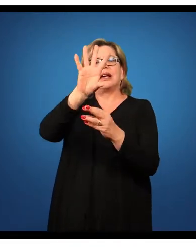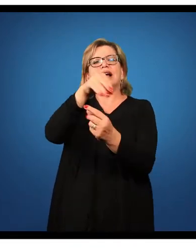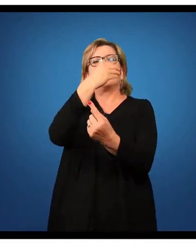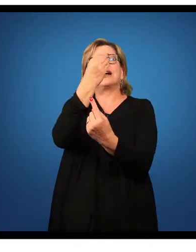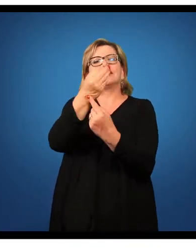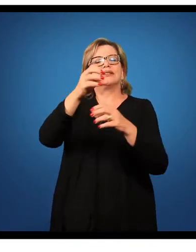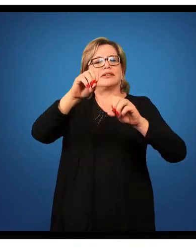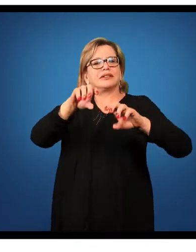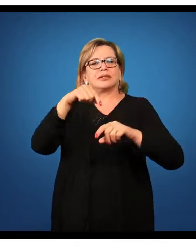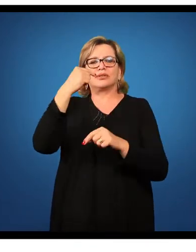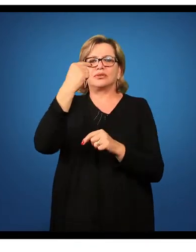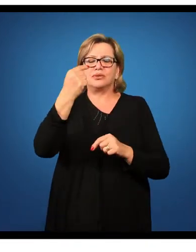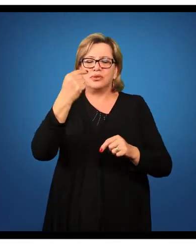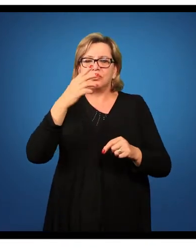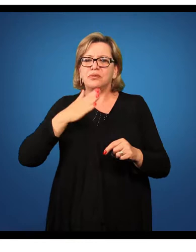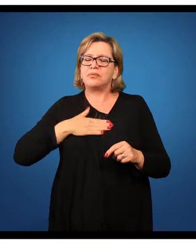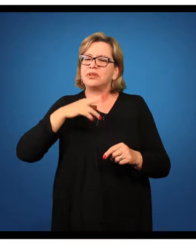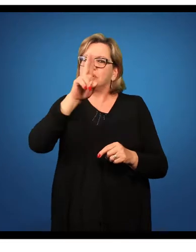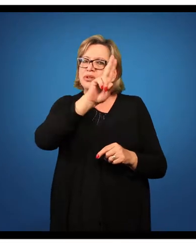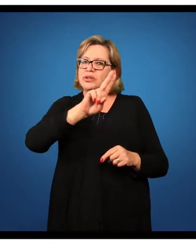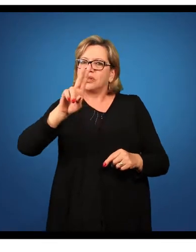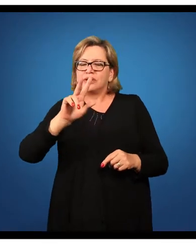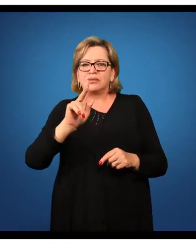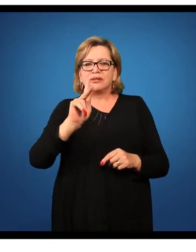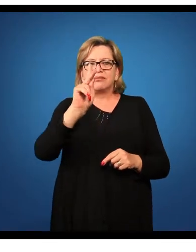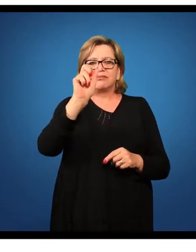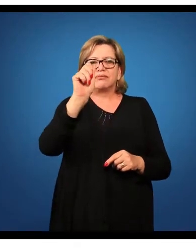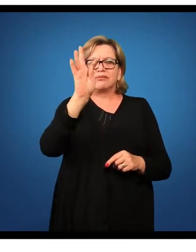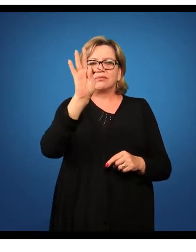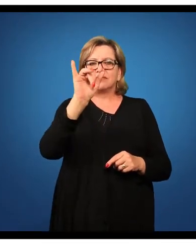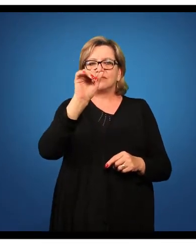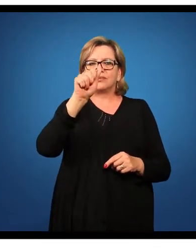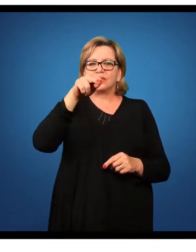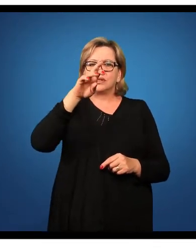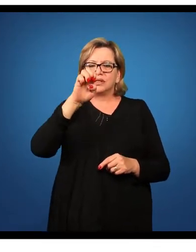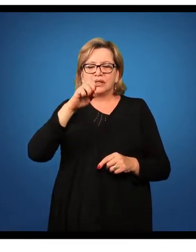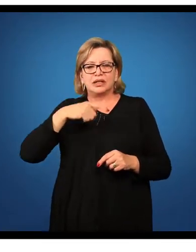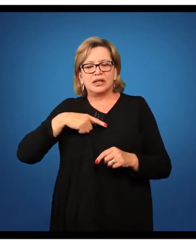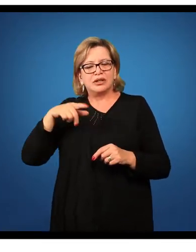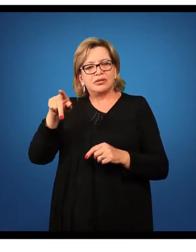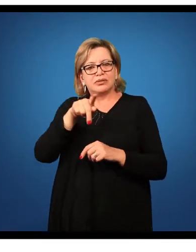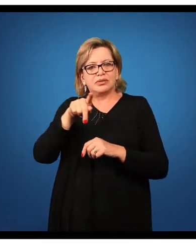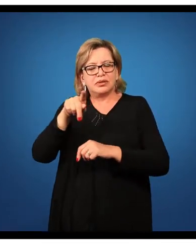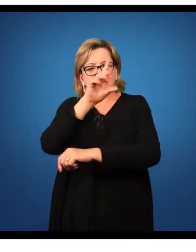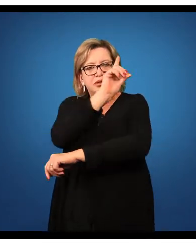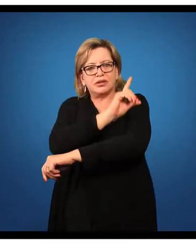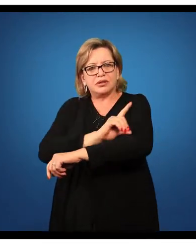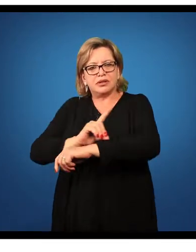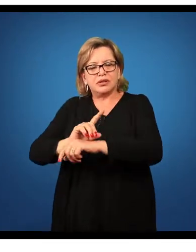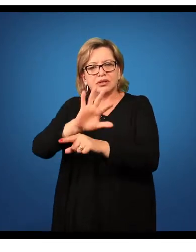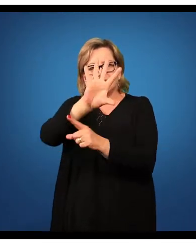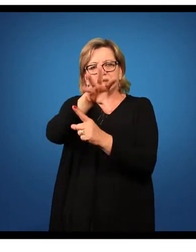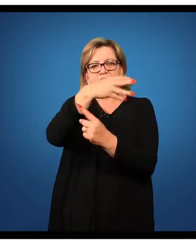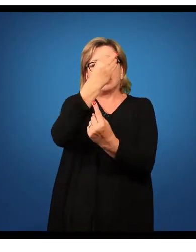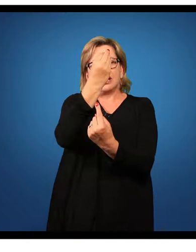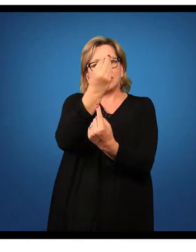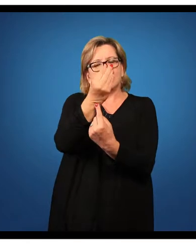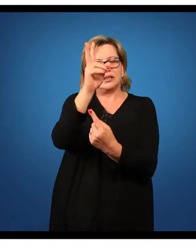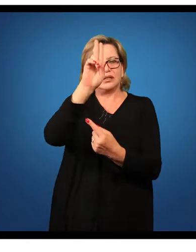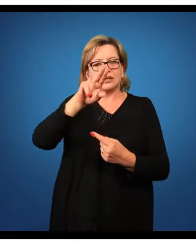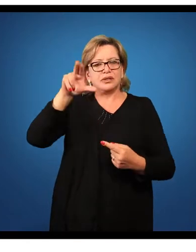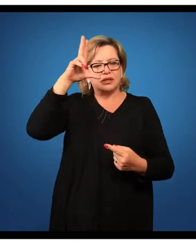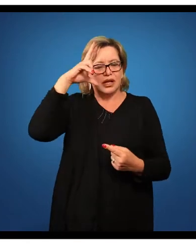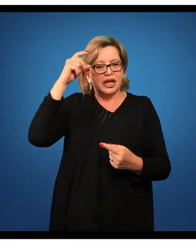katiane de santos sou professora colaboradora do departamento de arte da unicentro sou formado em